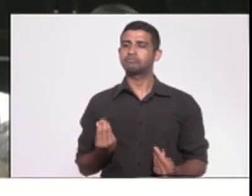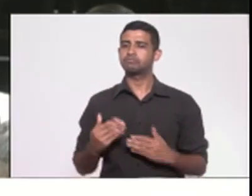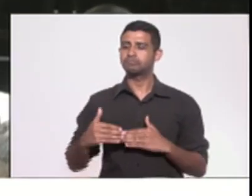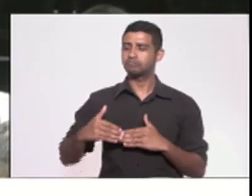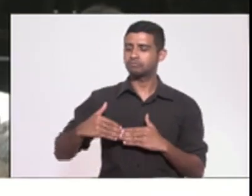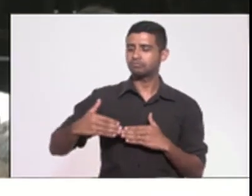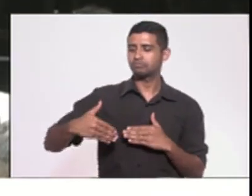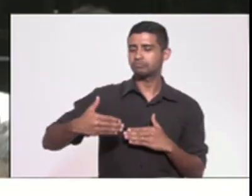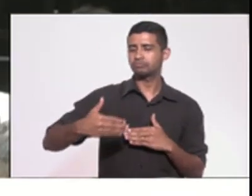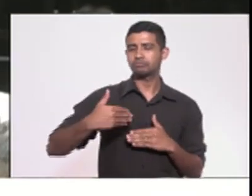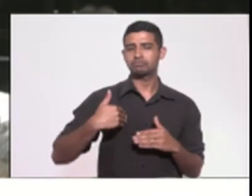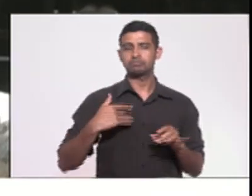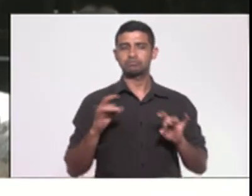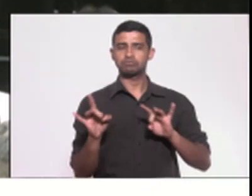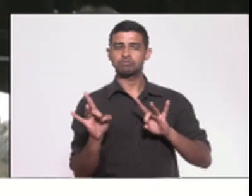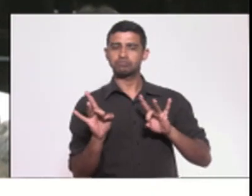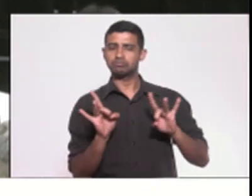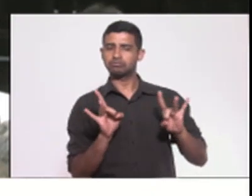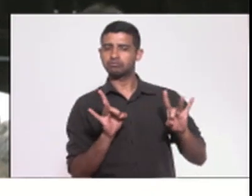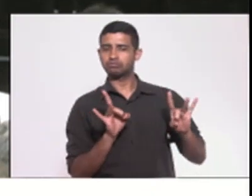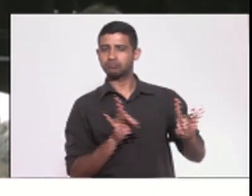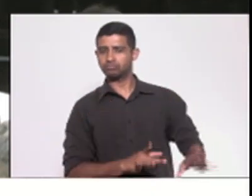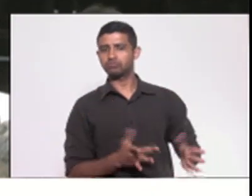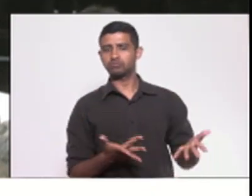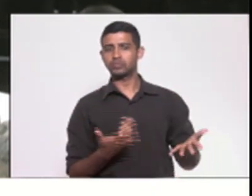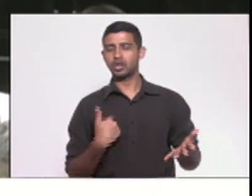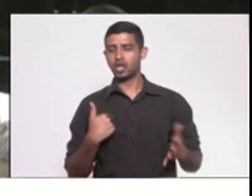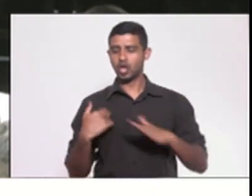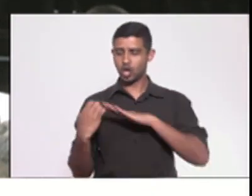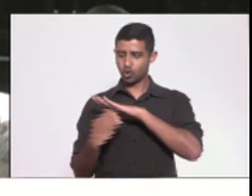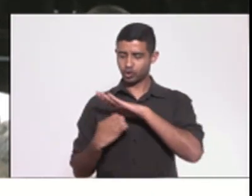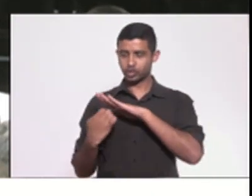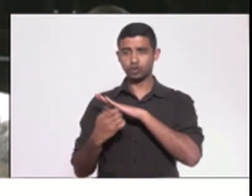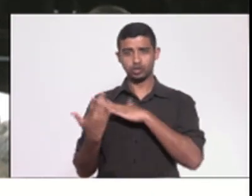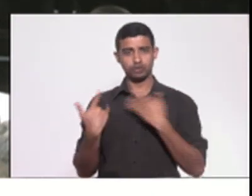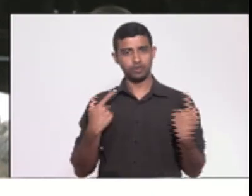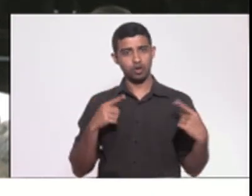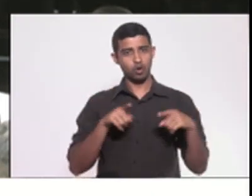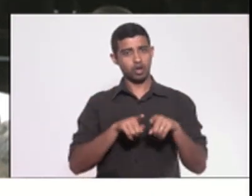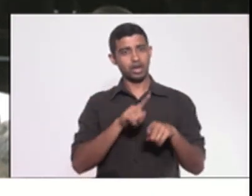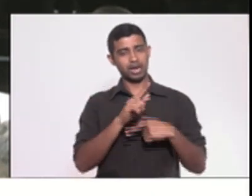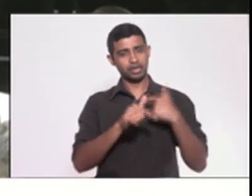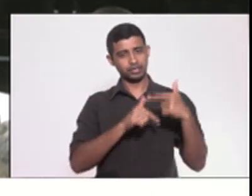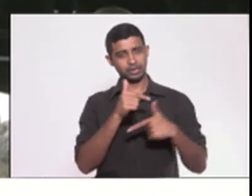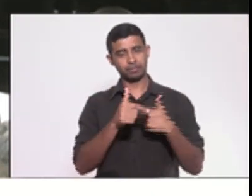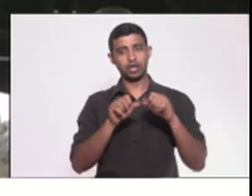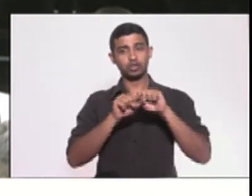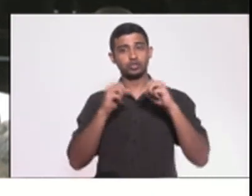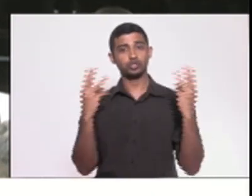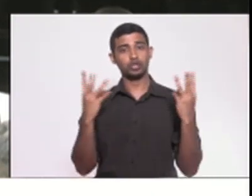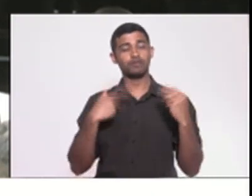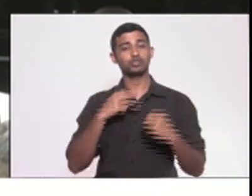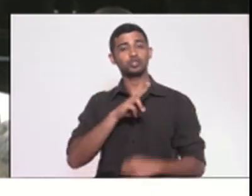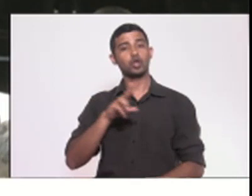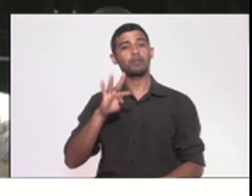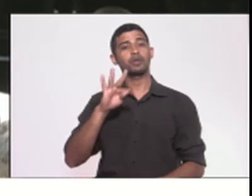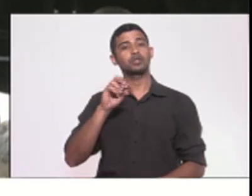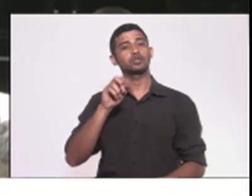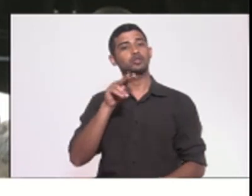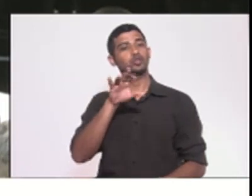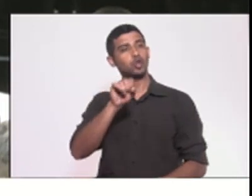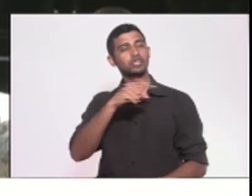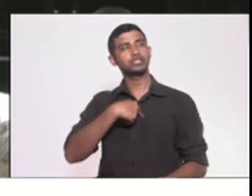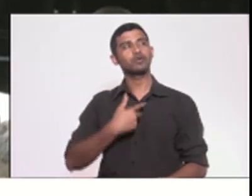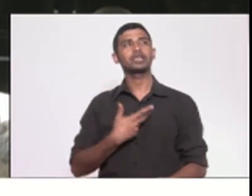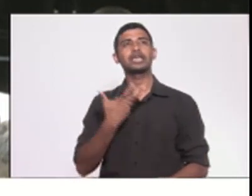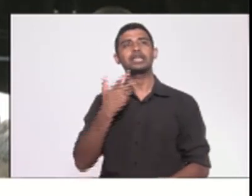à saída da minha operação atual. Eu sou executivo e franqueado na operação de uma companhia de software chamada TOTUS, e eu queria ter um plano